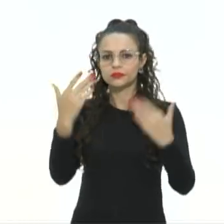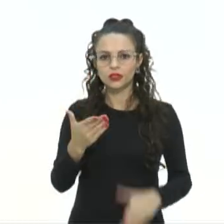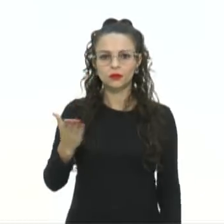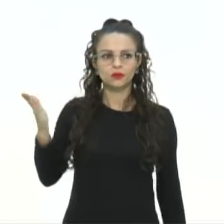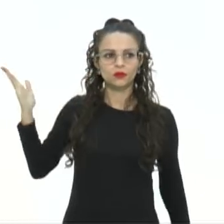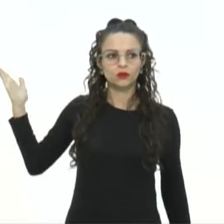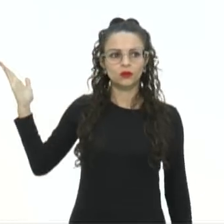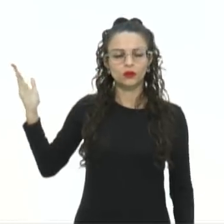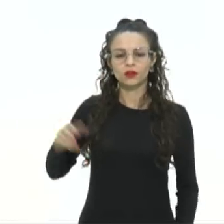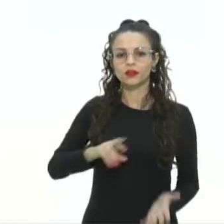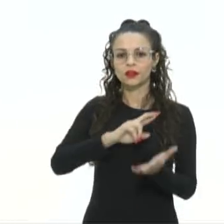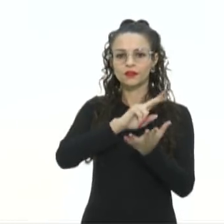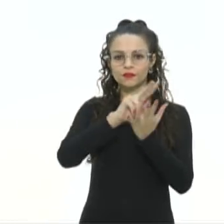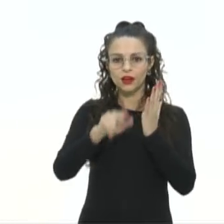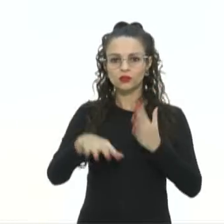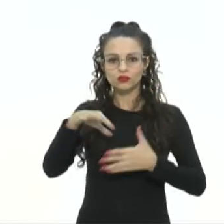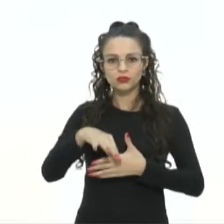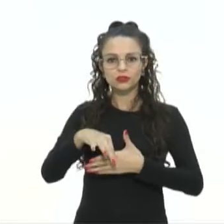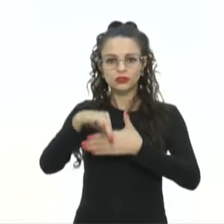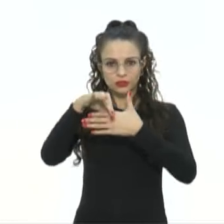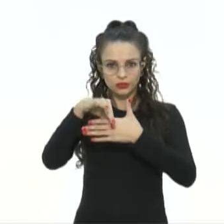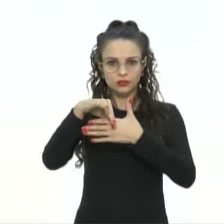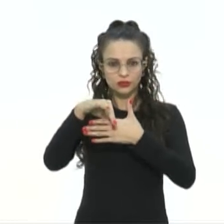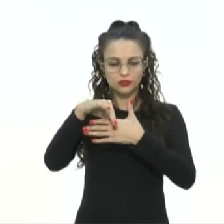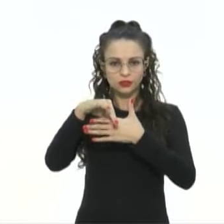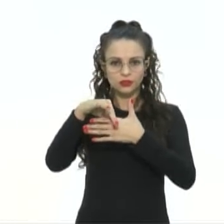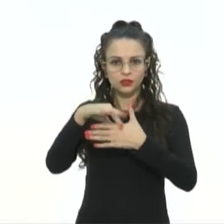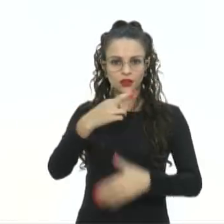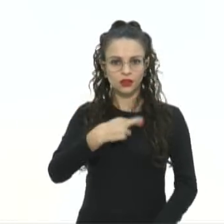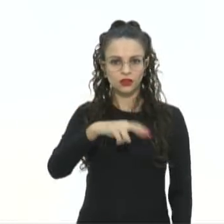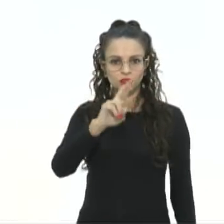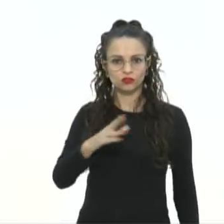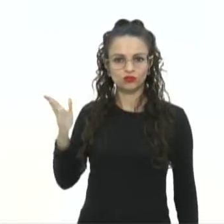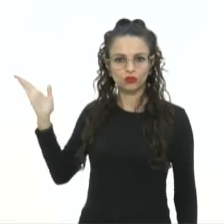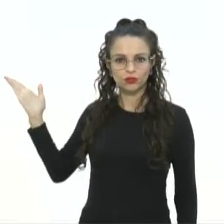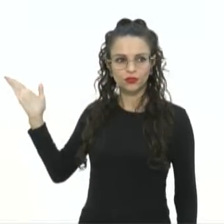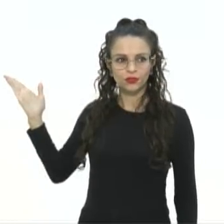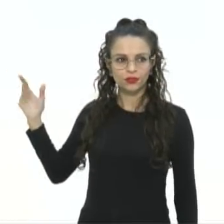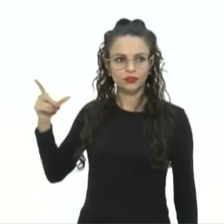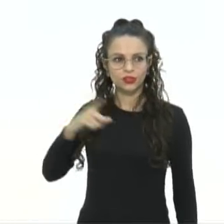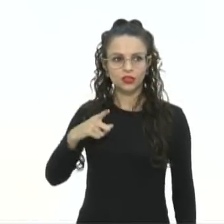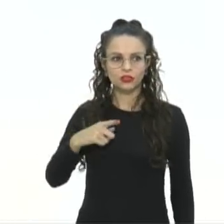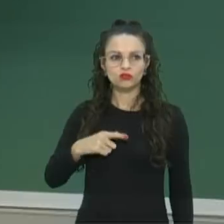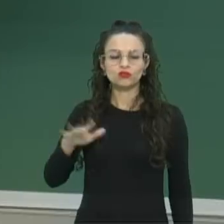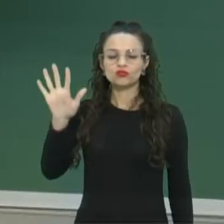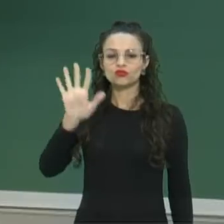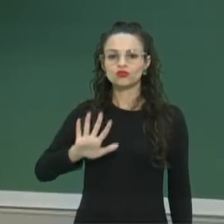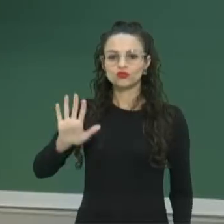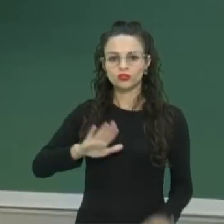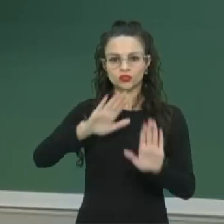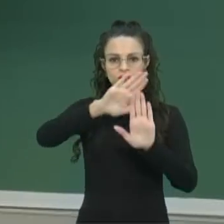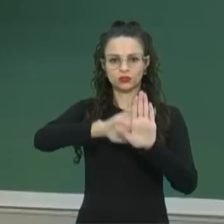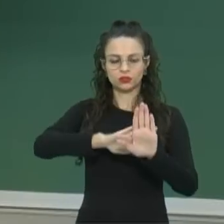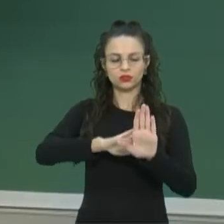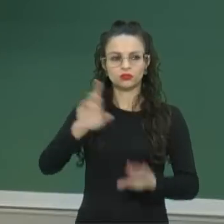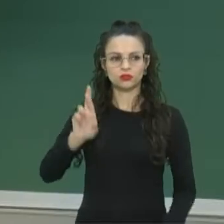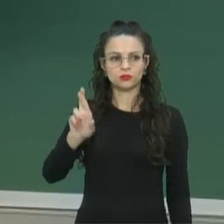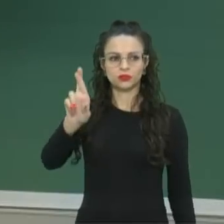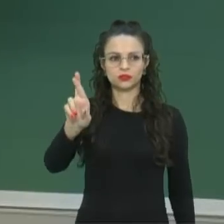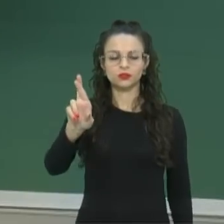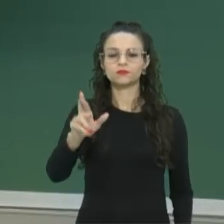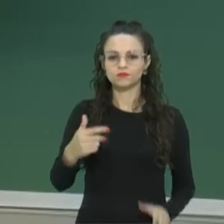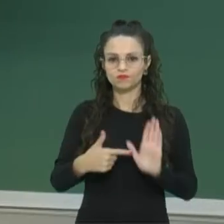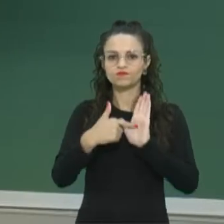de vários líderes religiosos de costa, porque cada um tem uma forma de se representar,